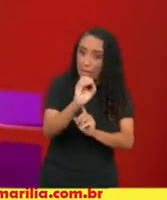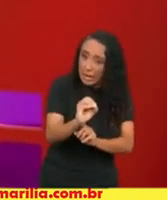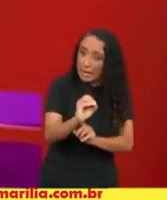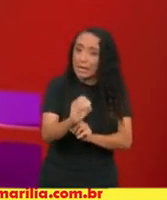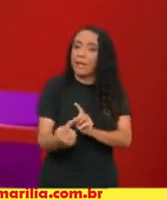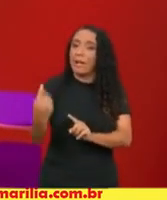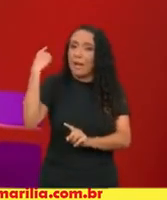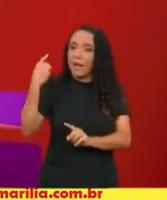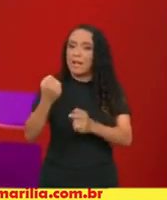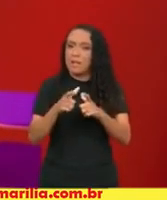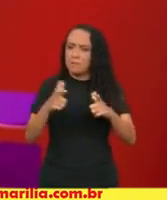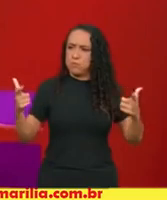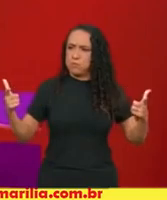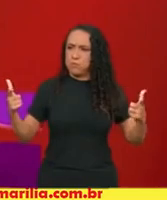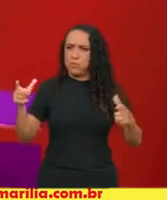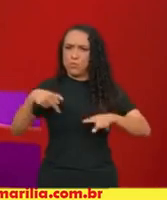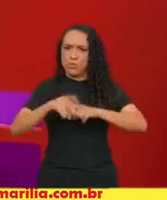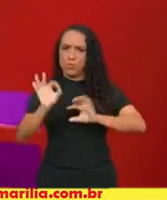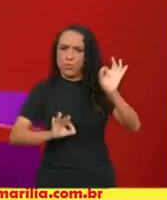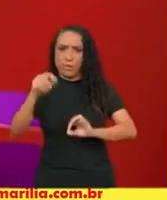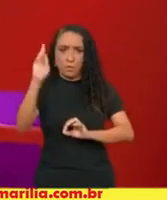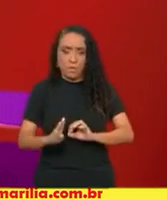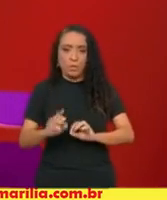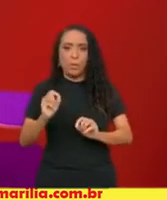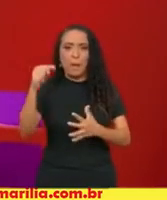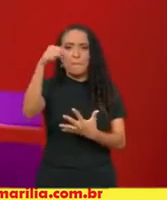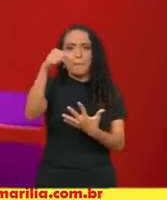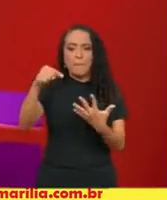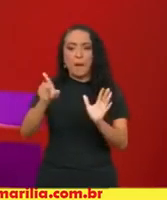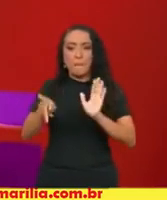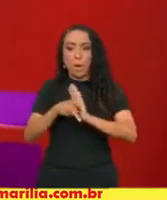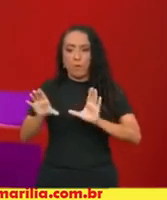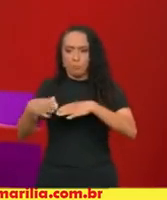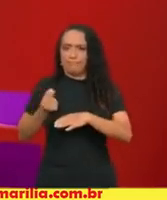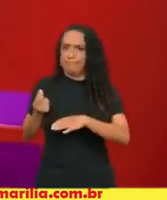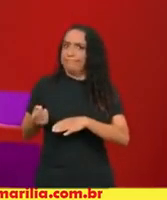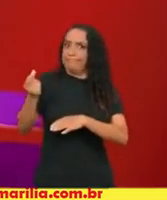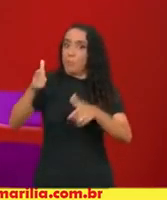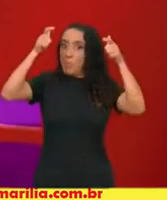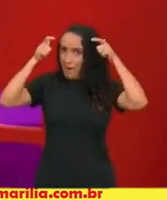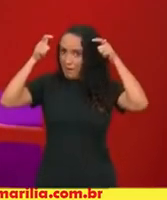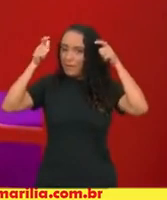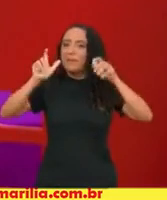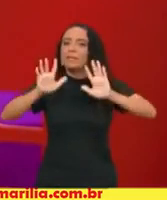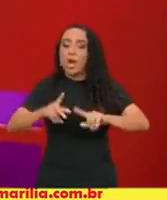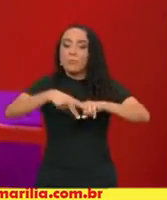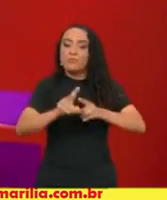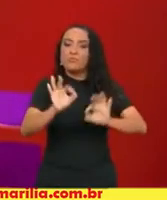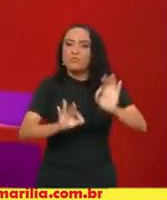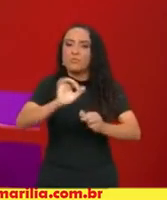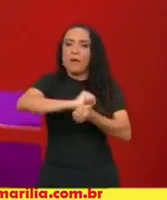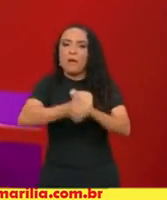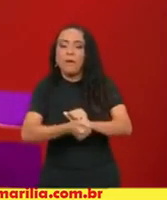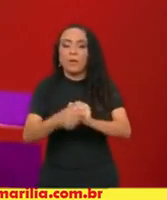largo reformismo nacional, pontuado pelas elites imperiais, né, pela classe dirigente imperial. Claro. E as reformas que se